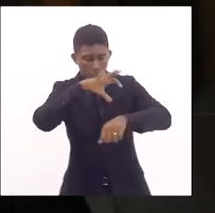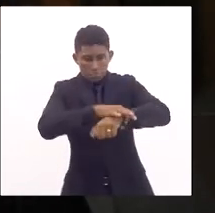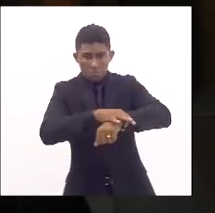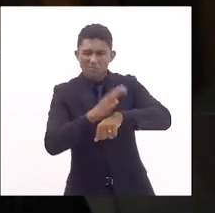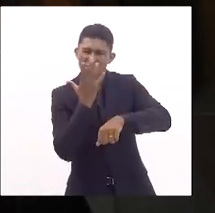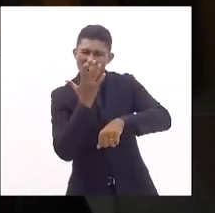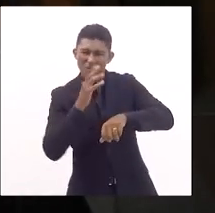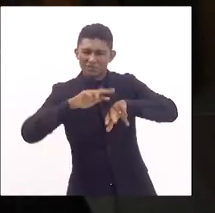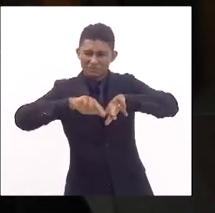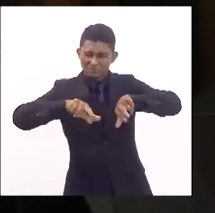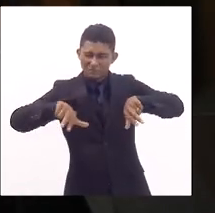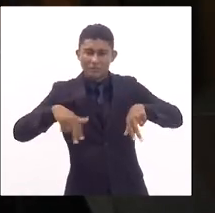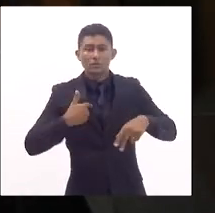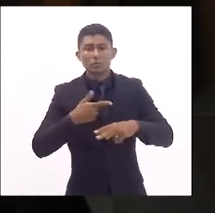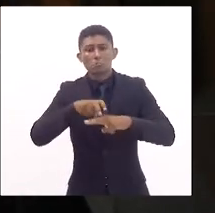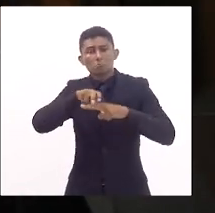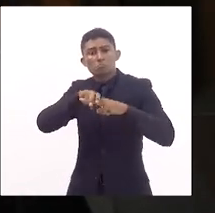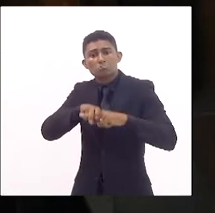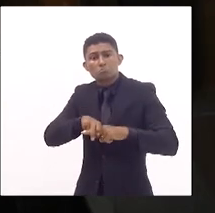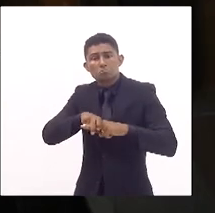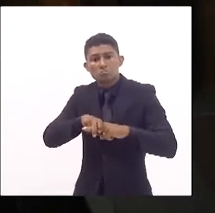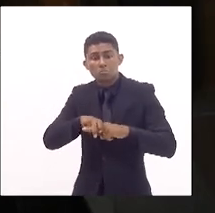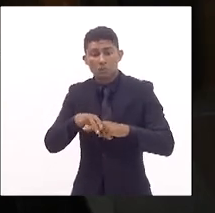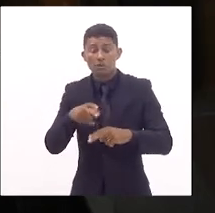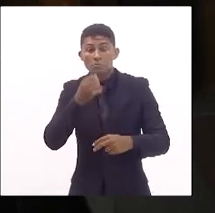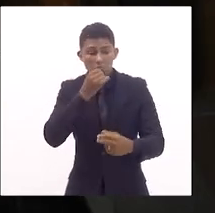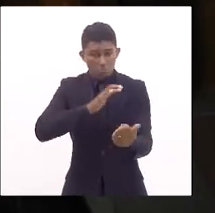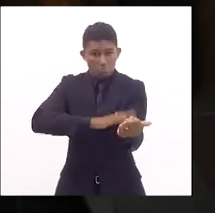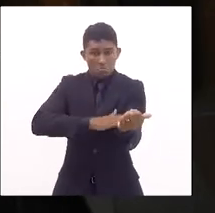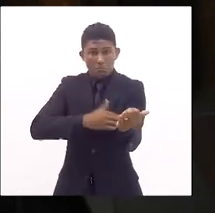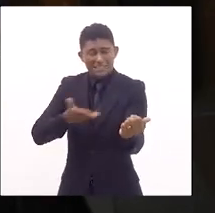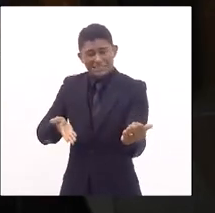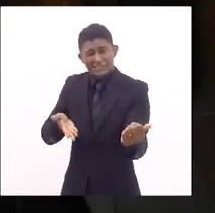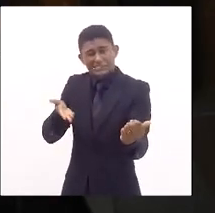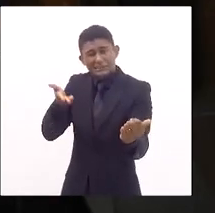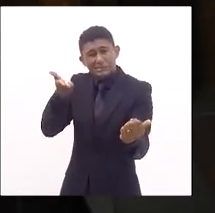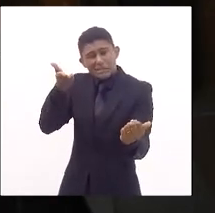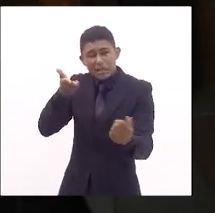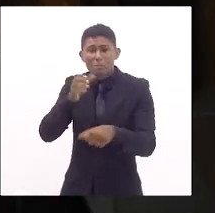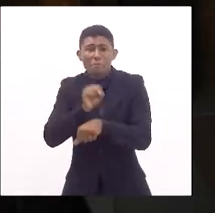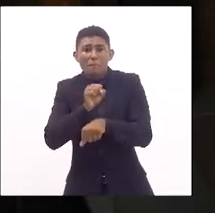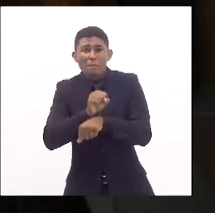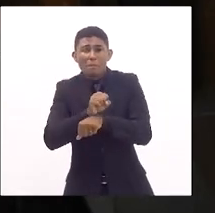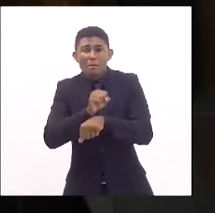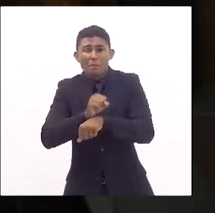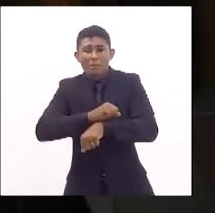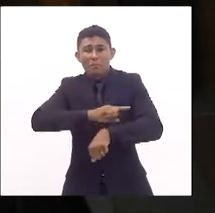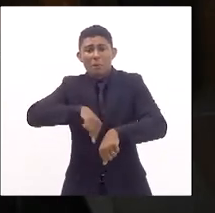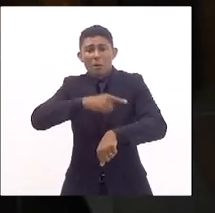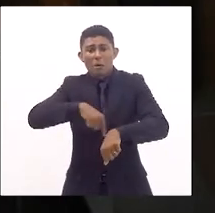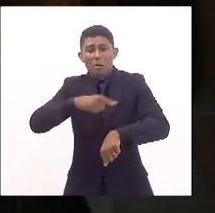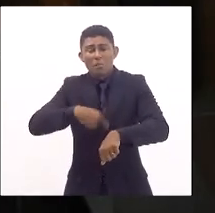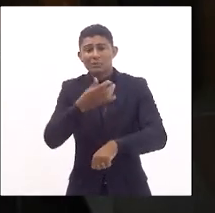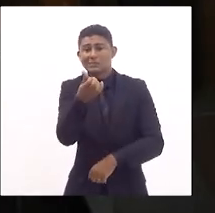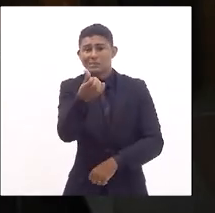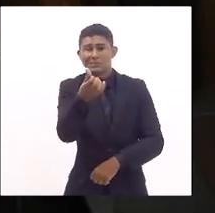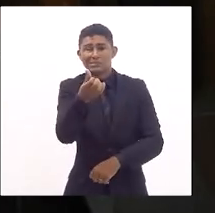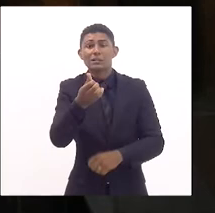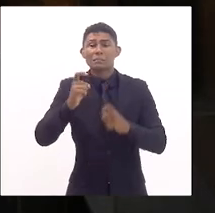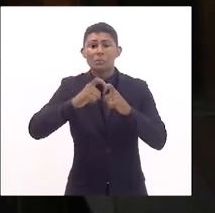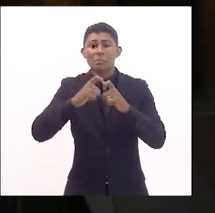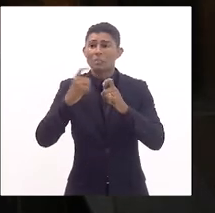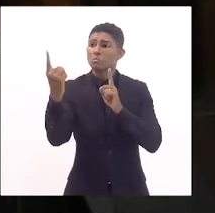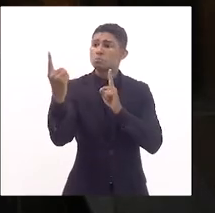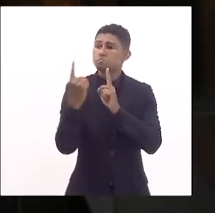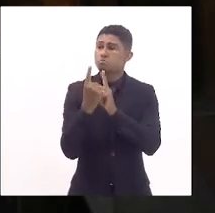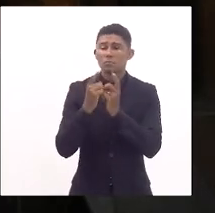mesmo instante tempo detectado né pressão arterial altíssima esperar 6:00 um simples atendimento